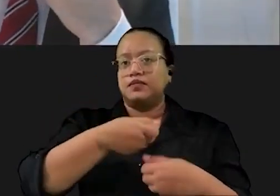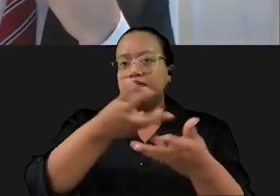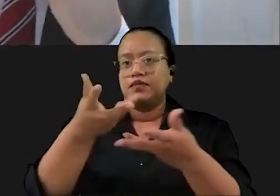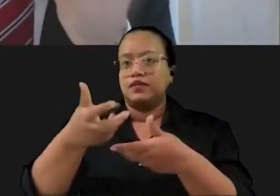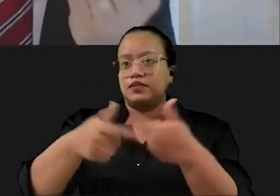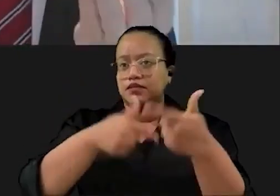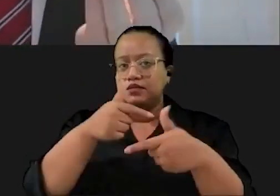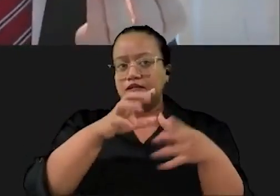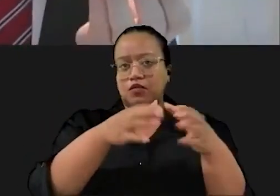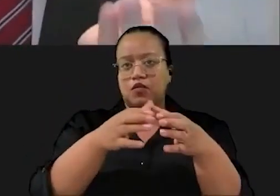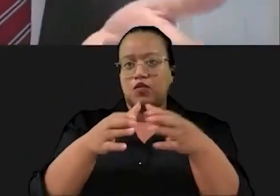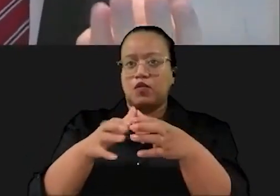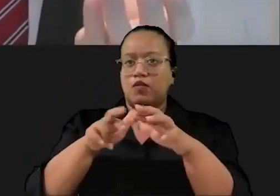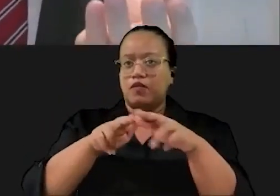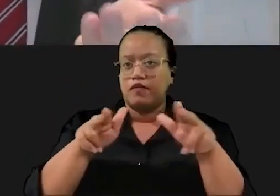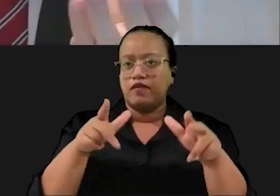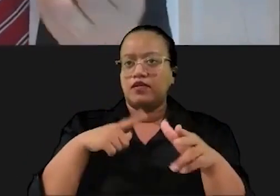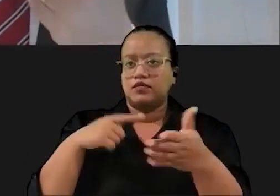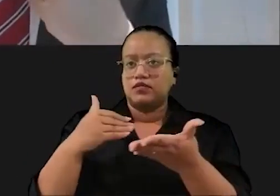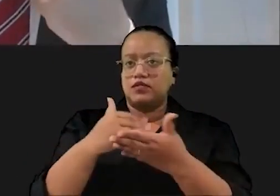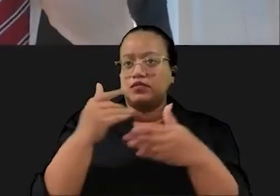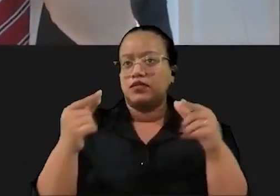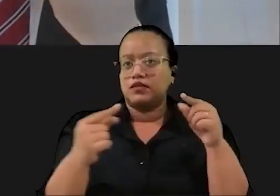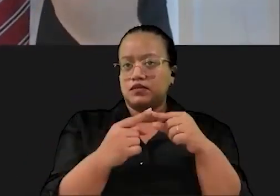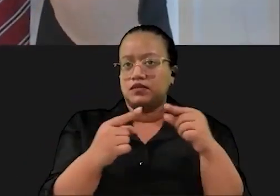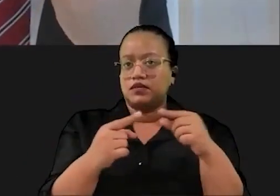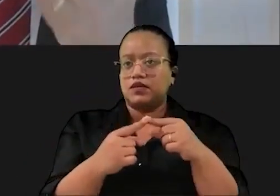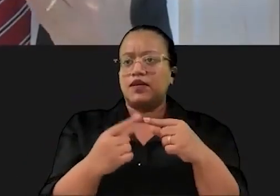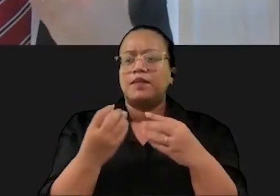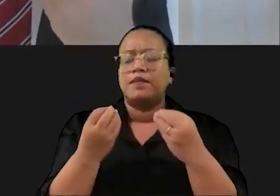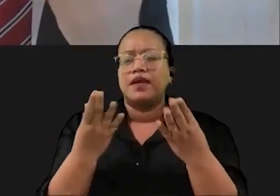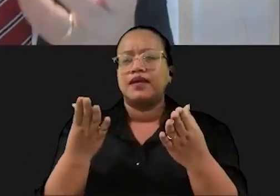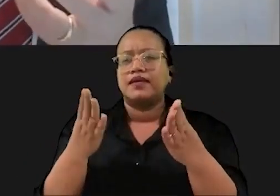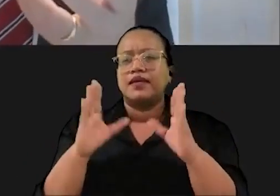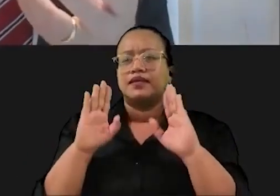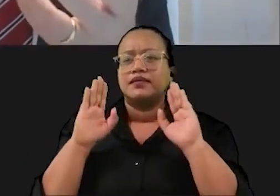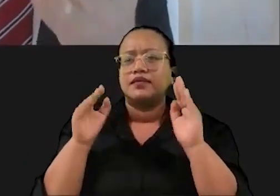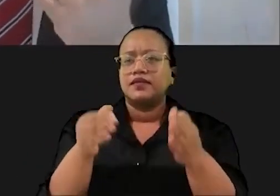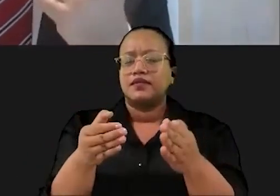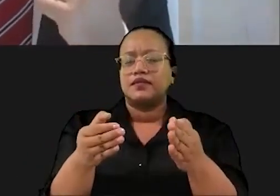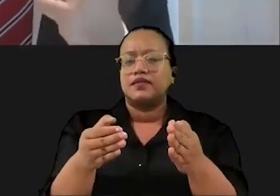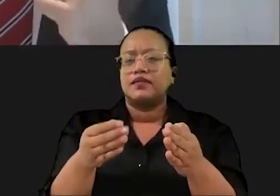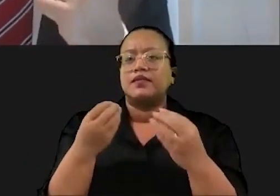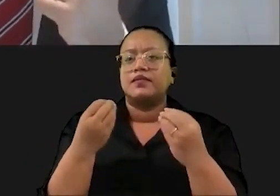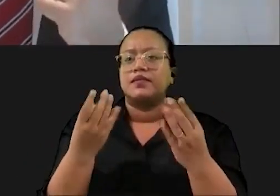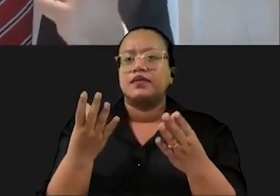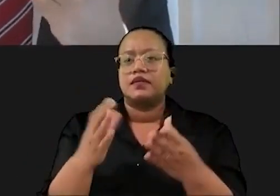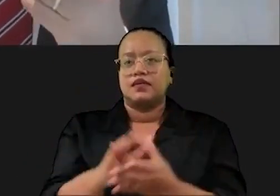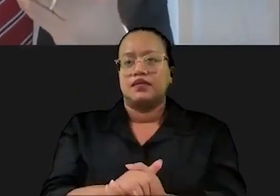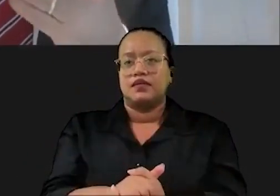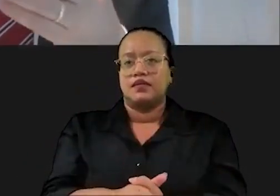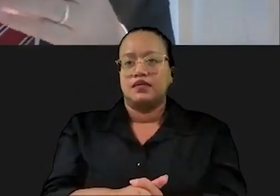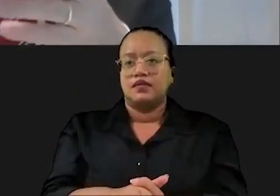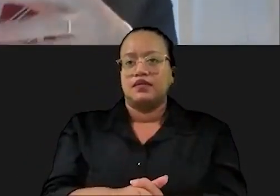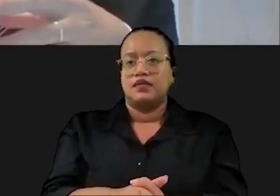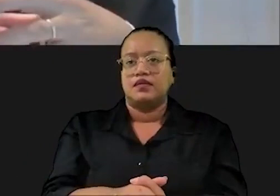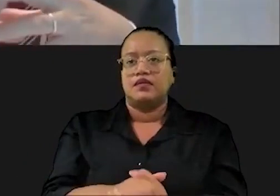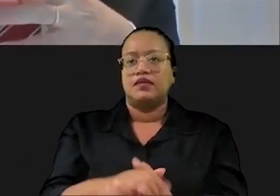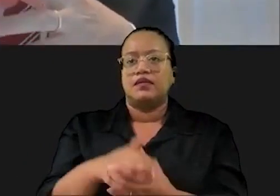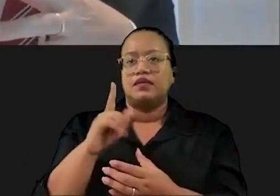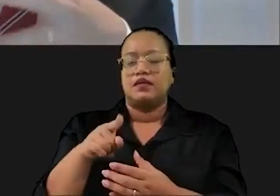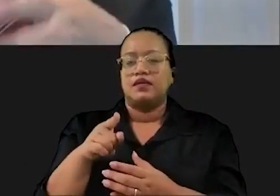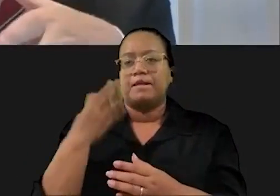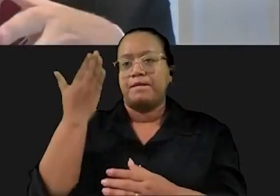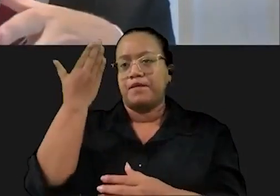concentrada? É a substituição da prova oral em audiência por um negócio jurídico processual